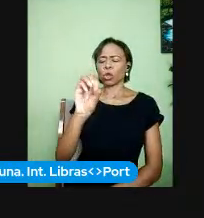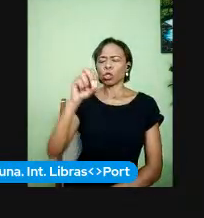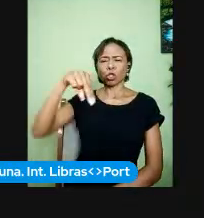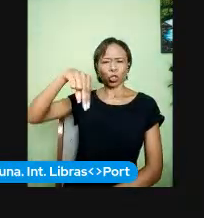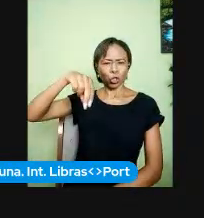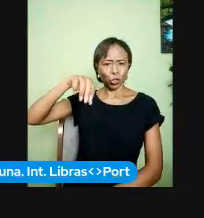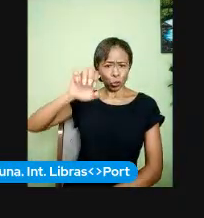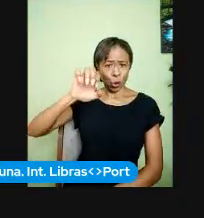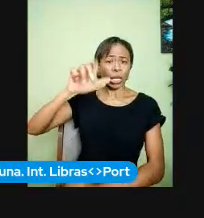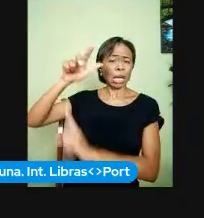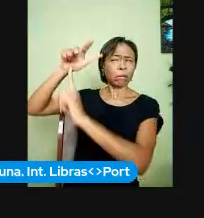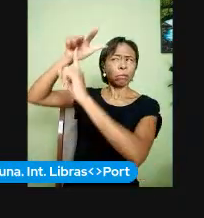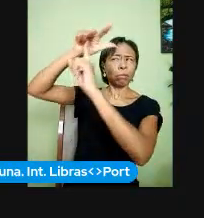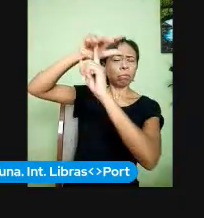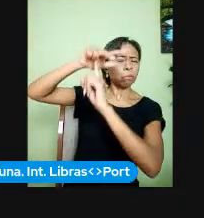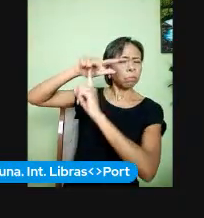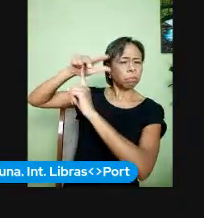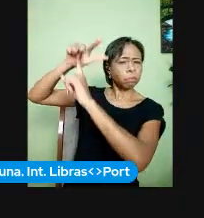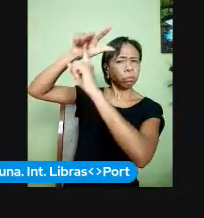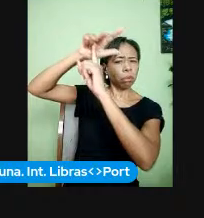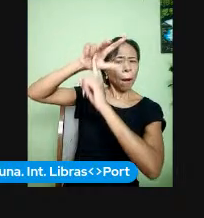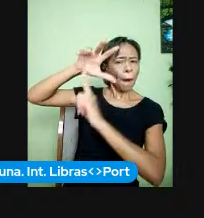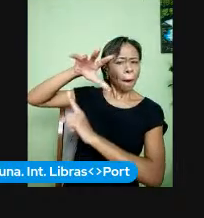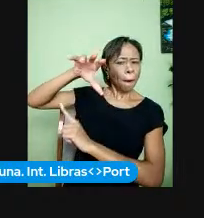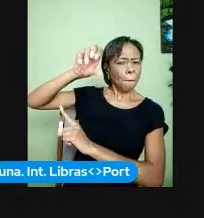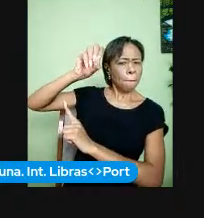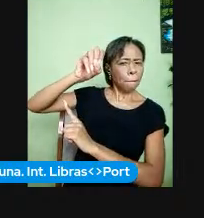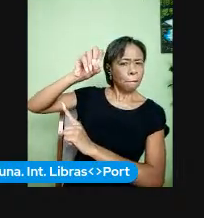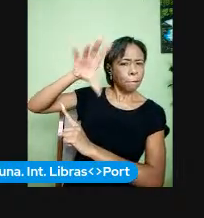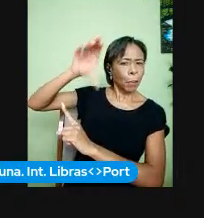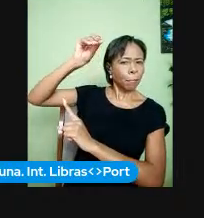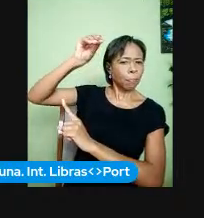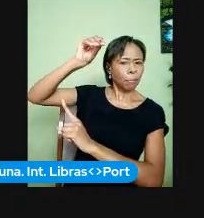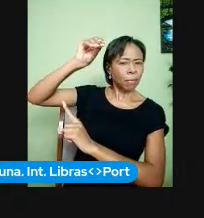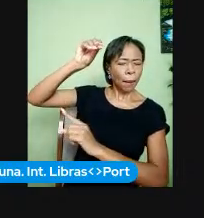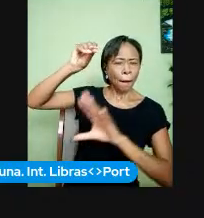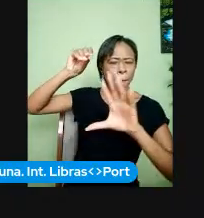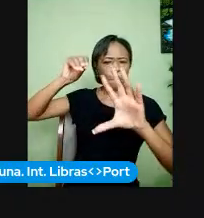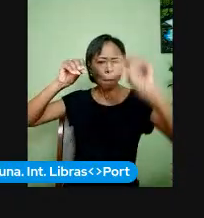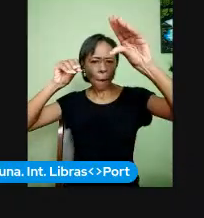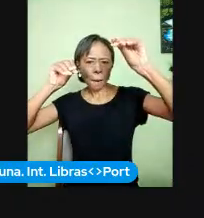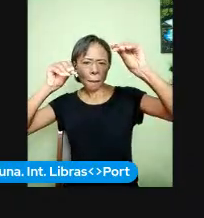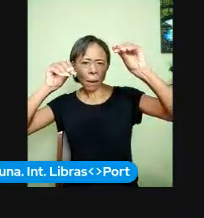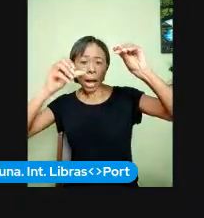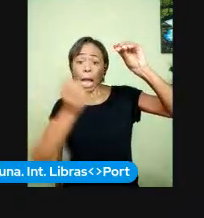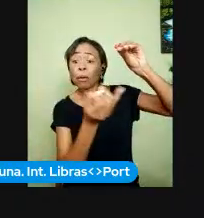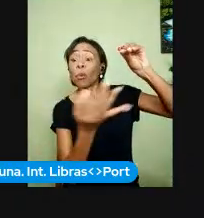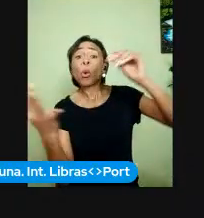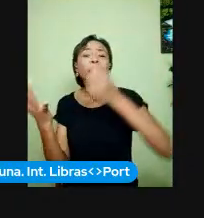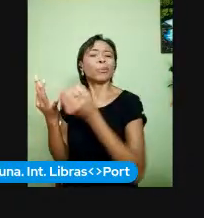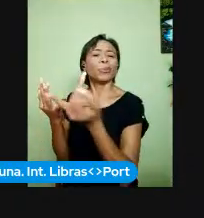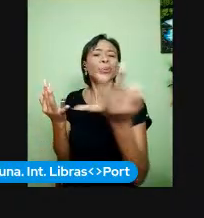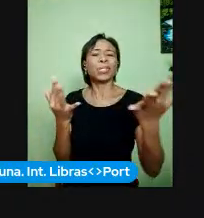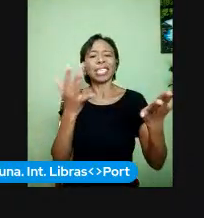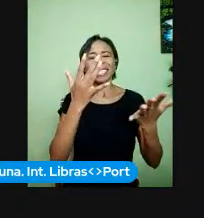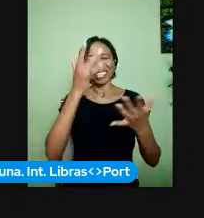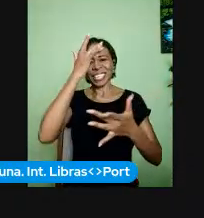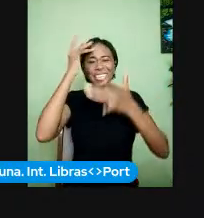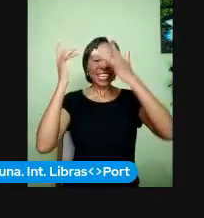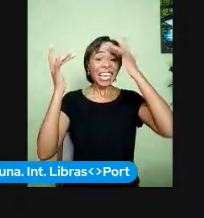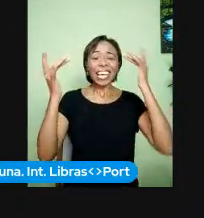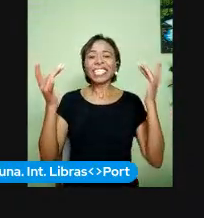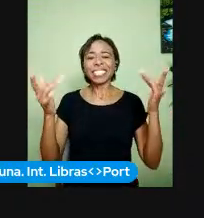local e uma inteligência artificial conta numa rapidez que dá o resultado quase online, sabe?